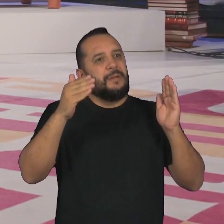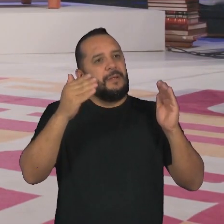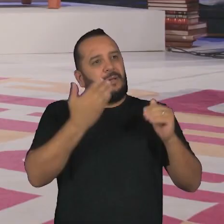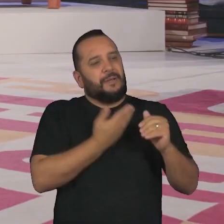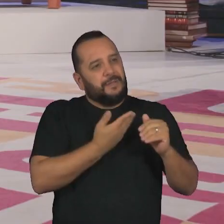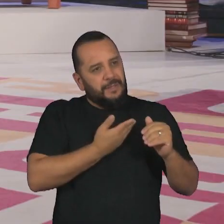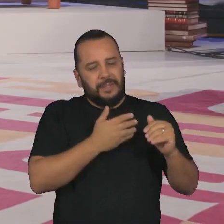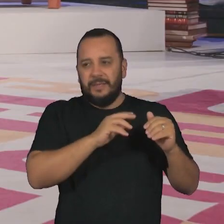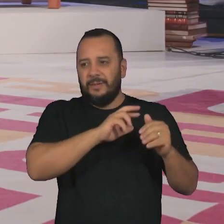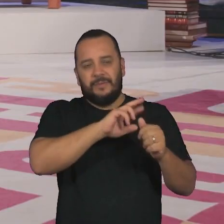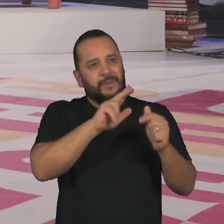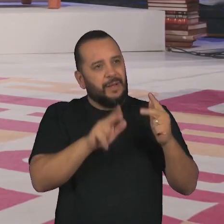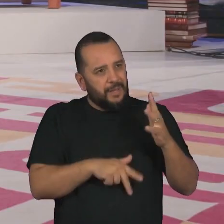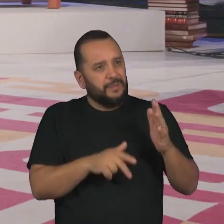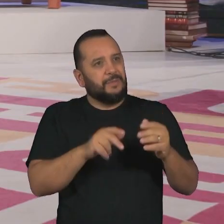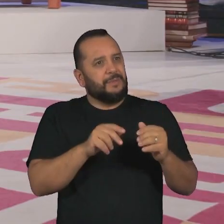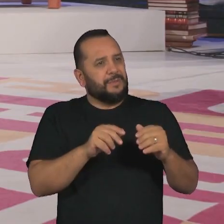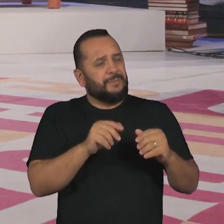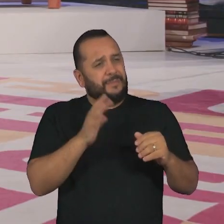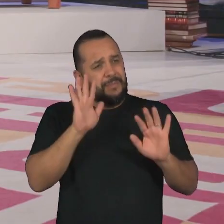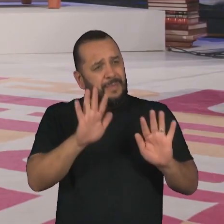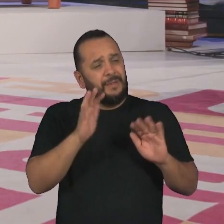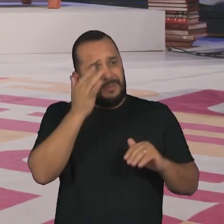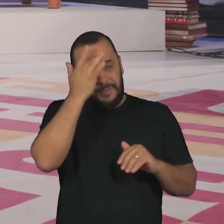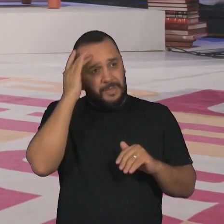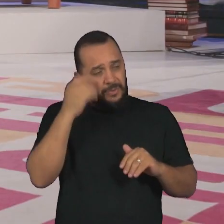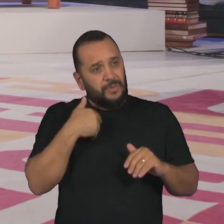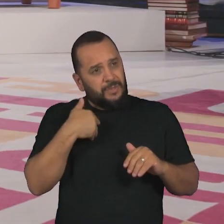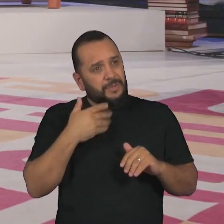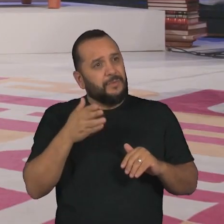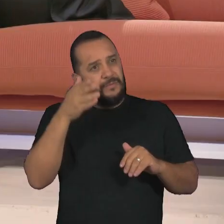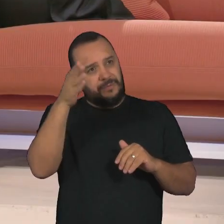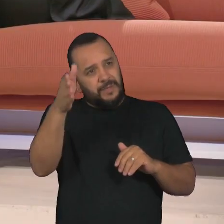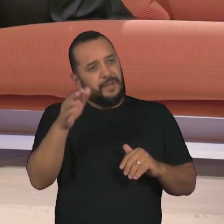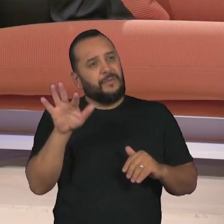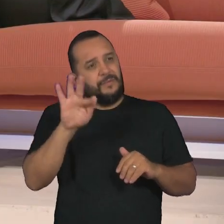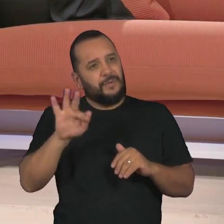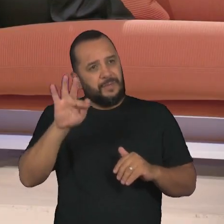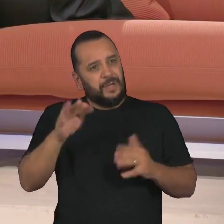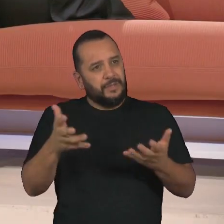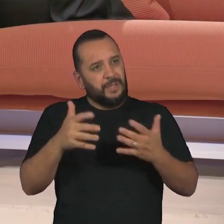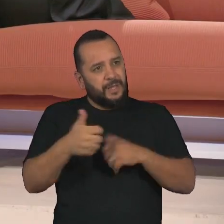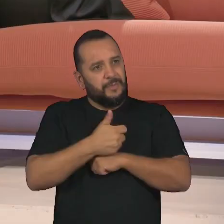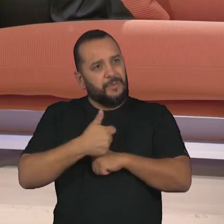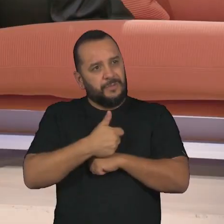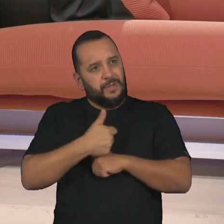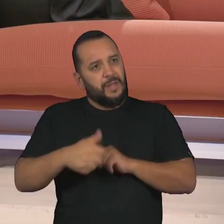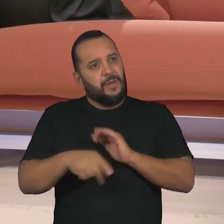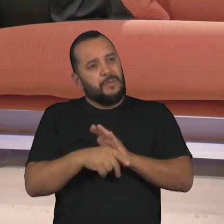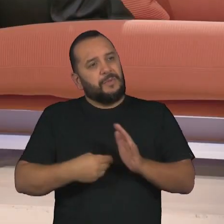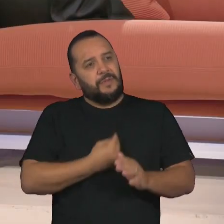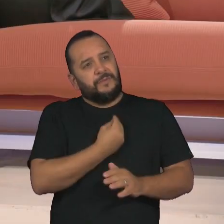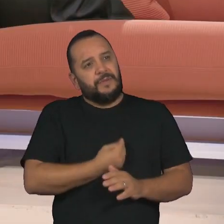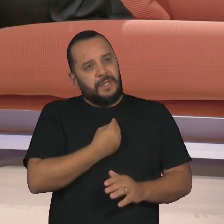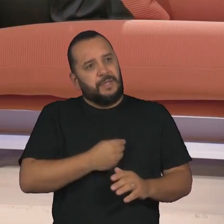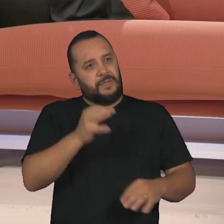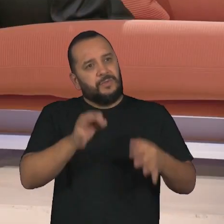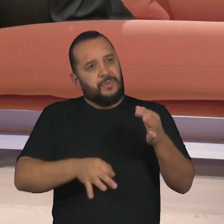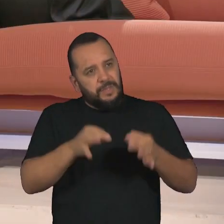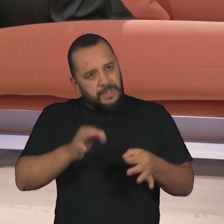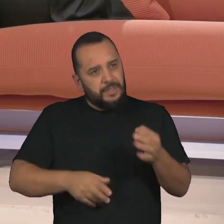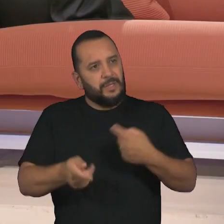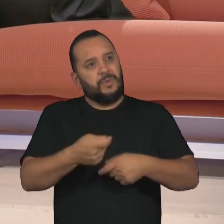tal. As pessoas vão para lá para serem excelentes profissionais na vida, né? Grandes juristas,